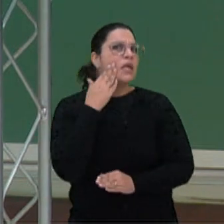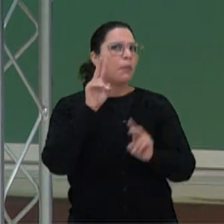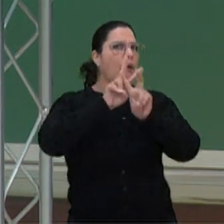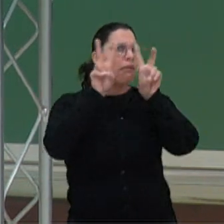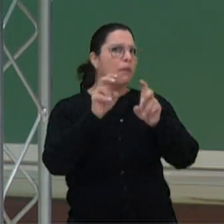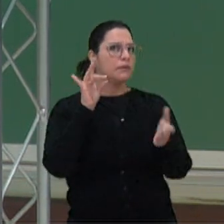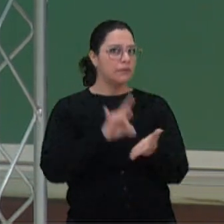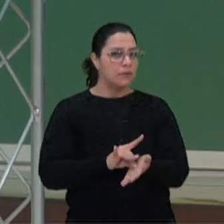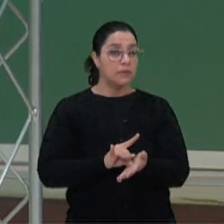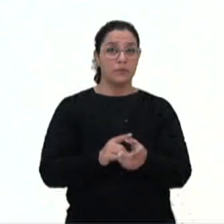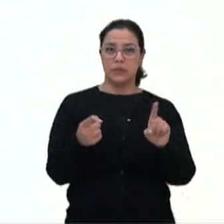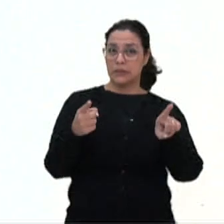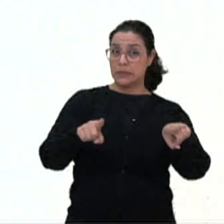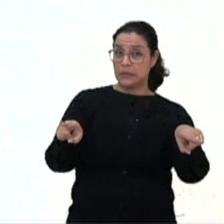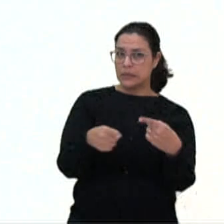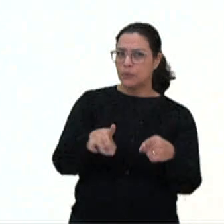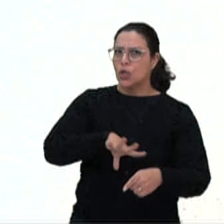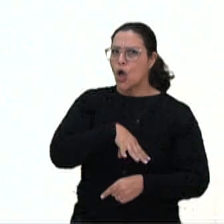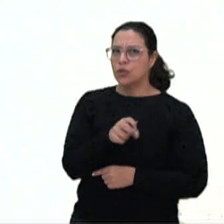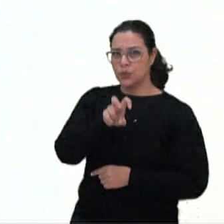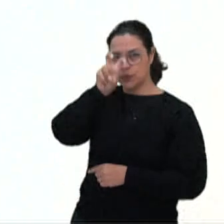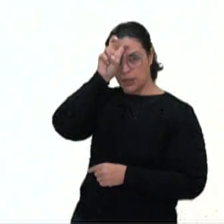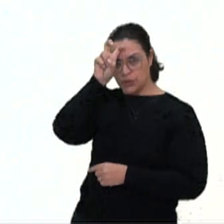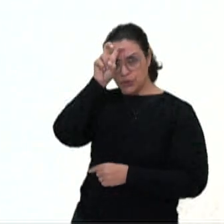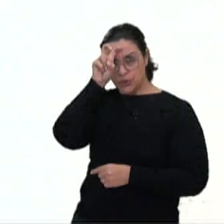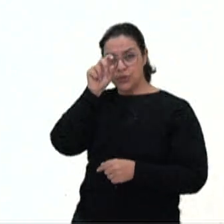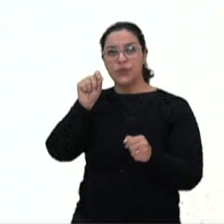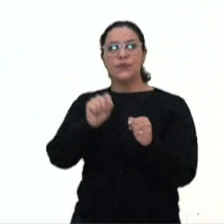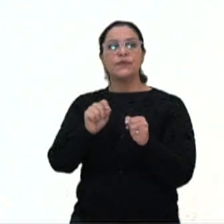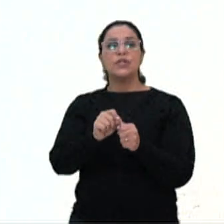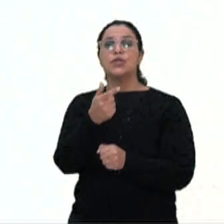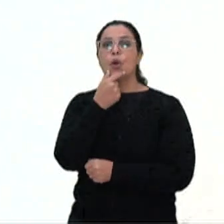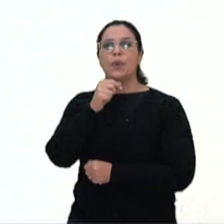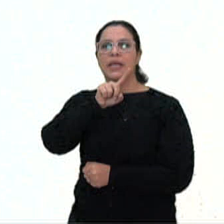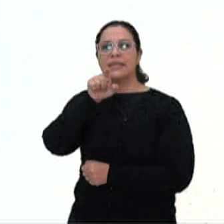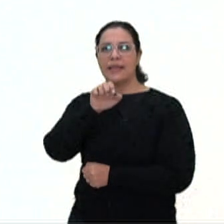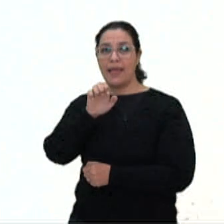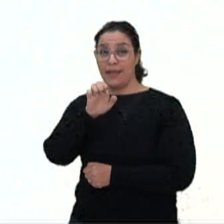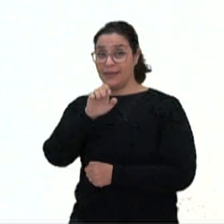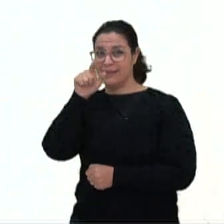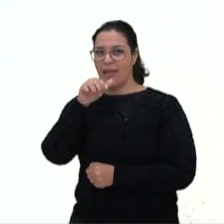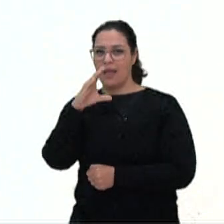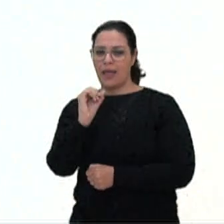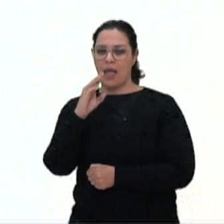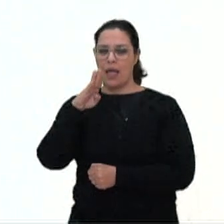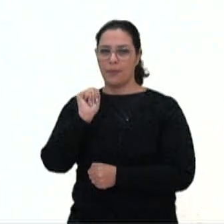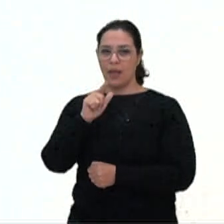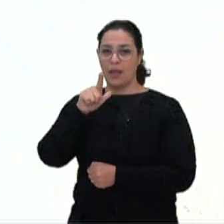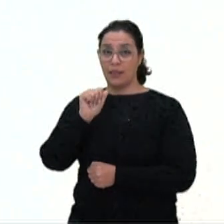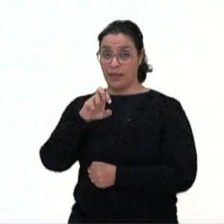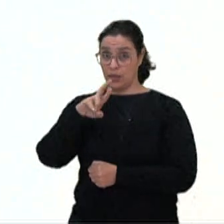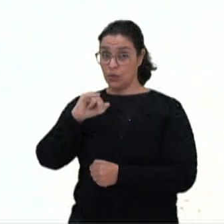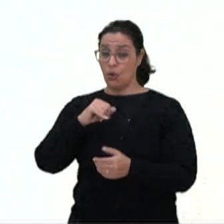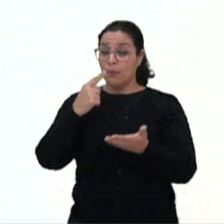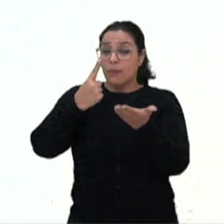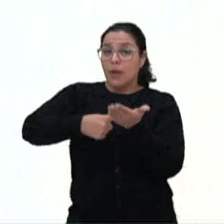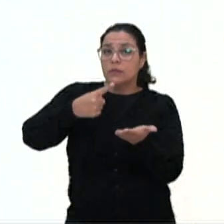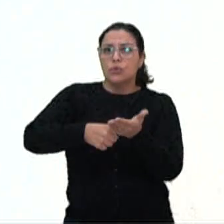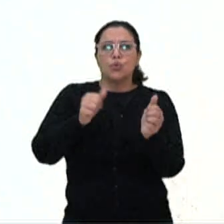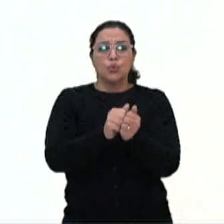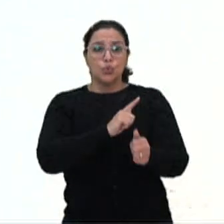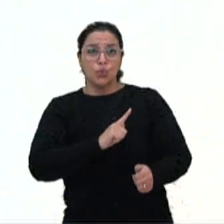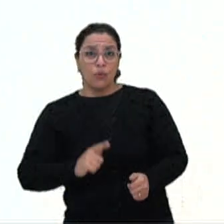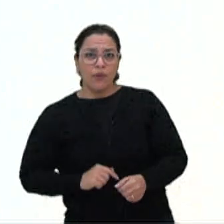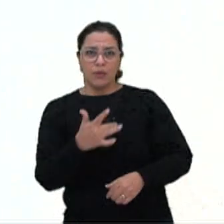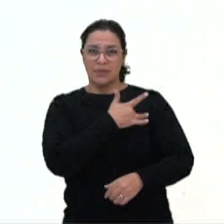assunto. A música Odioso do Egito, gravada por Zé Cabaleiro, foi feita em parceria com o Ministério da Saúde em 2016 para